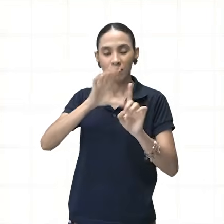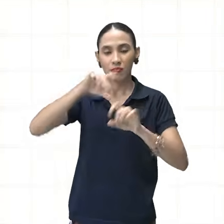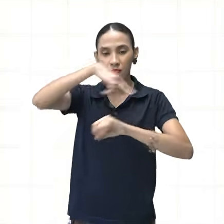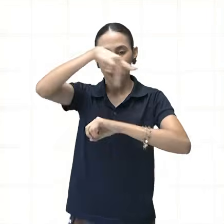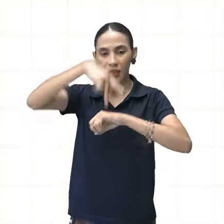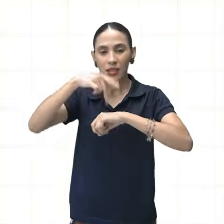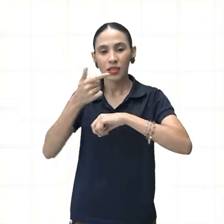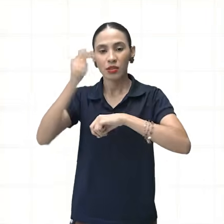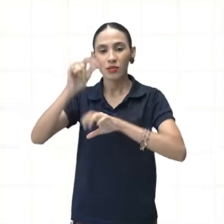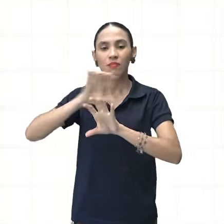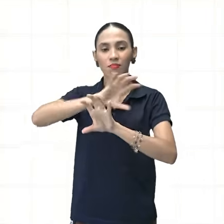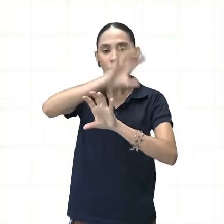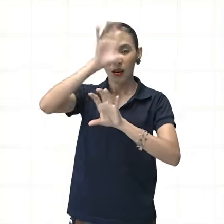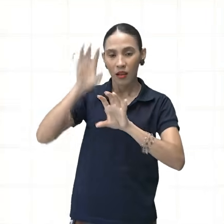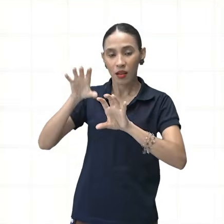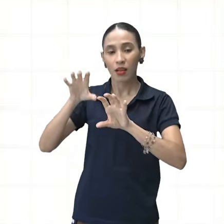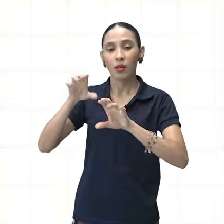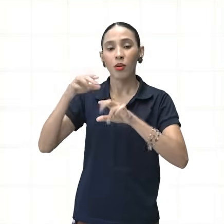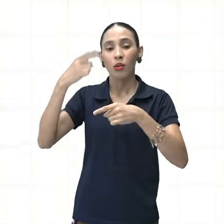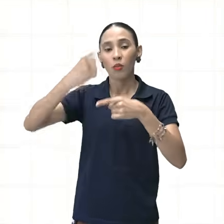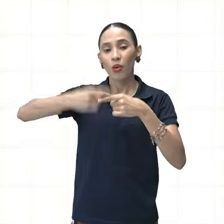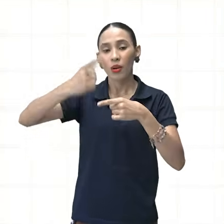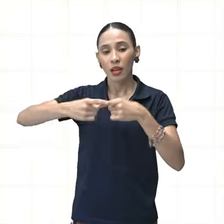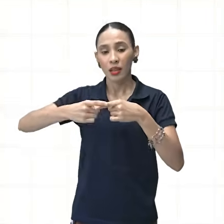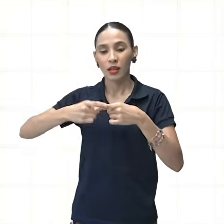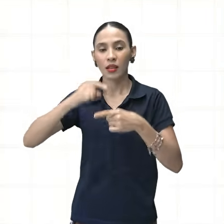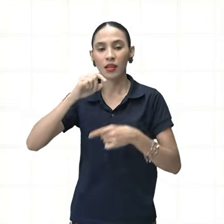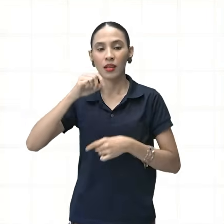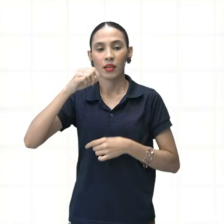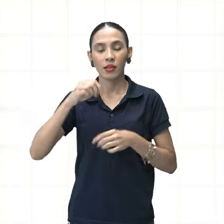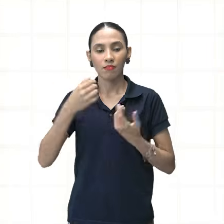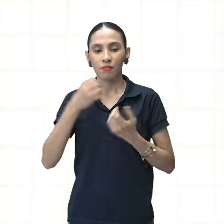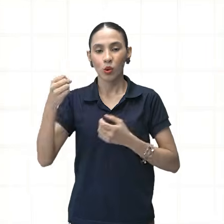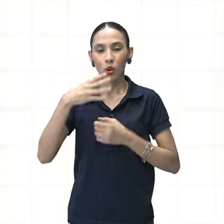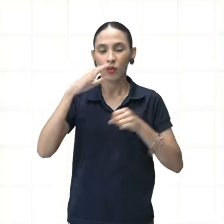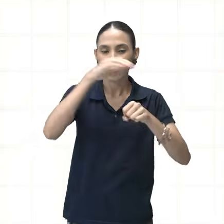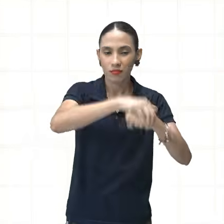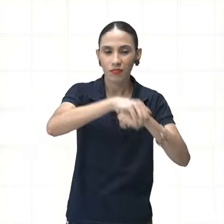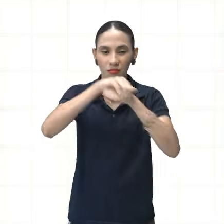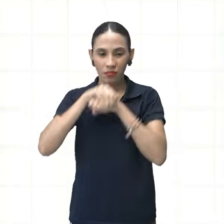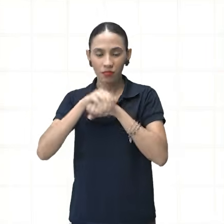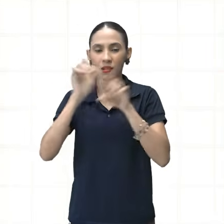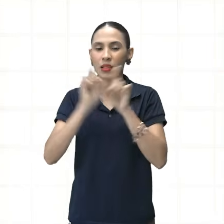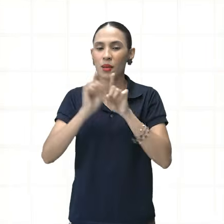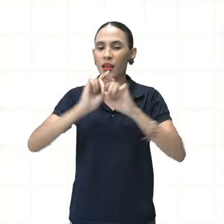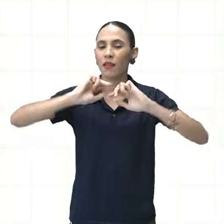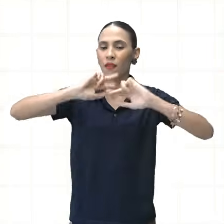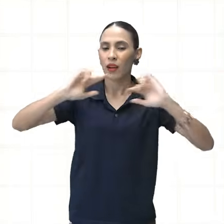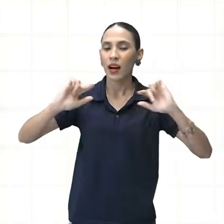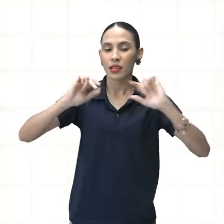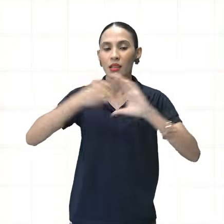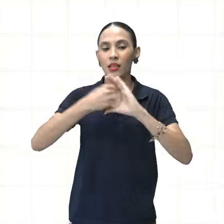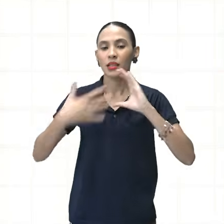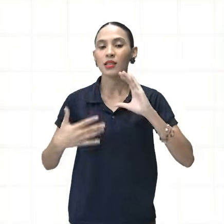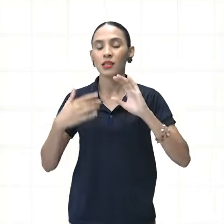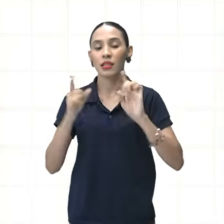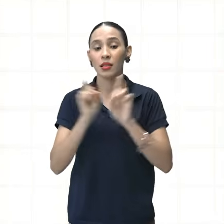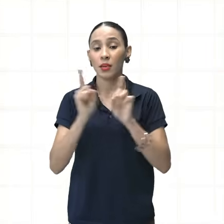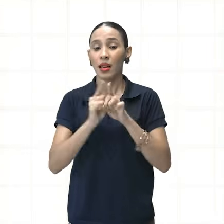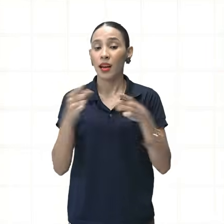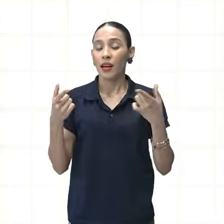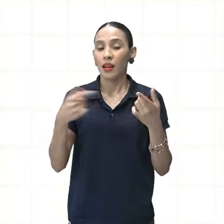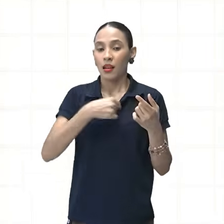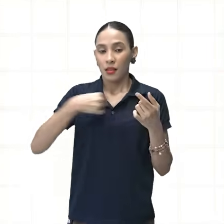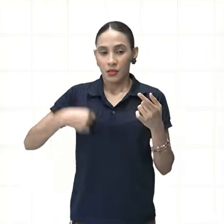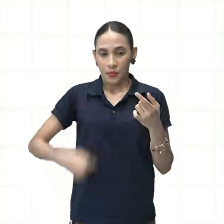países estrangeiros, certo? Por conta ali do neocolonialismo, por conta ali de vários fatores que fizeram com que a China